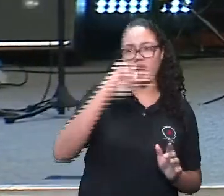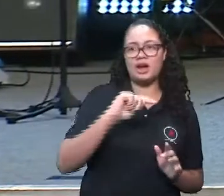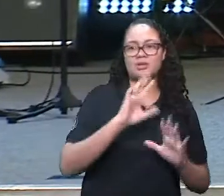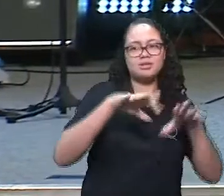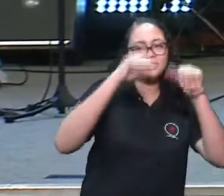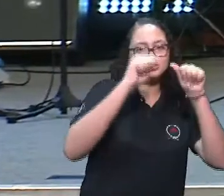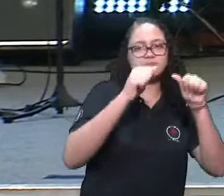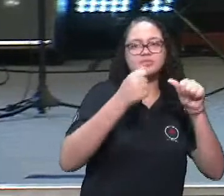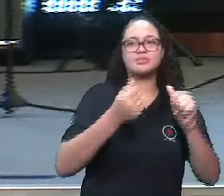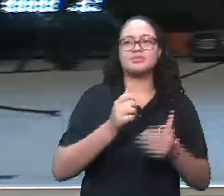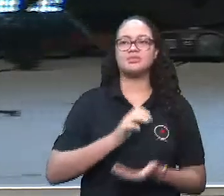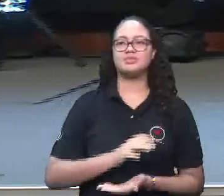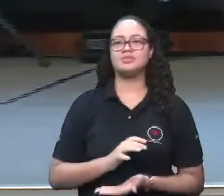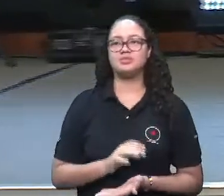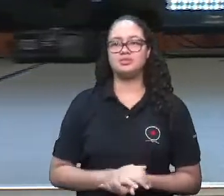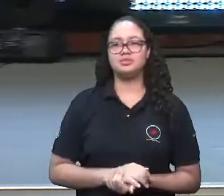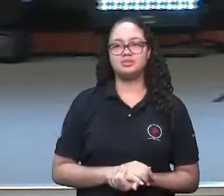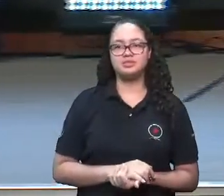existe.